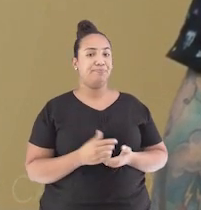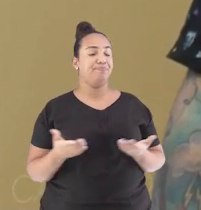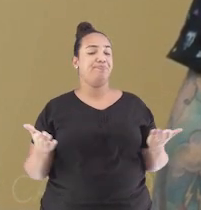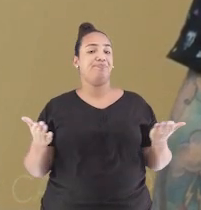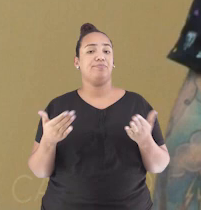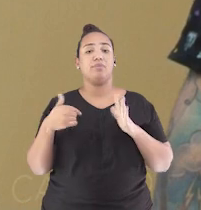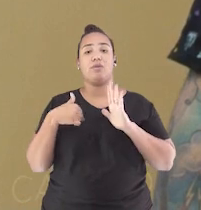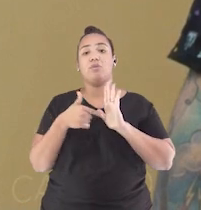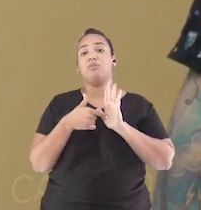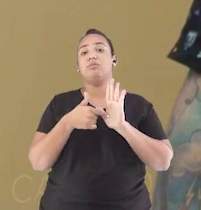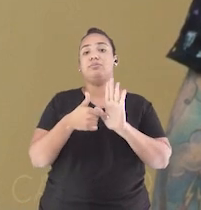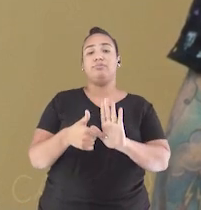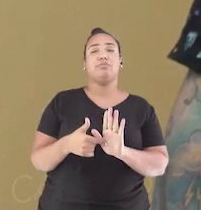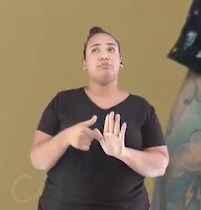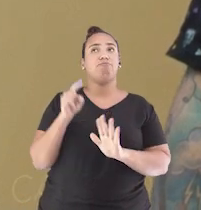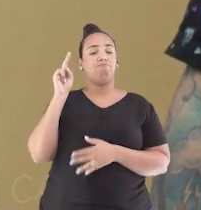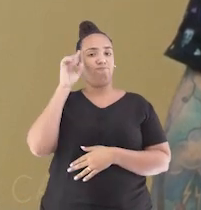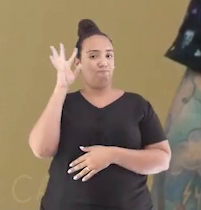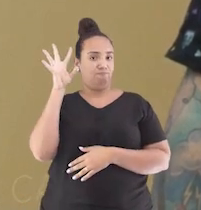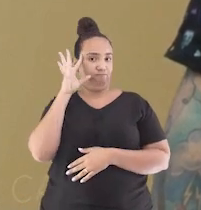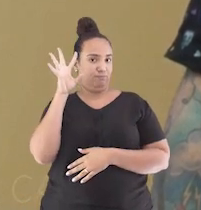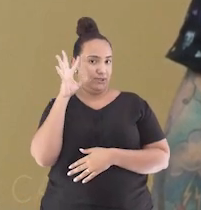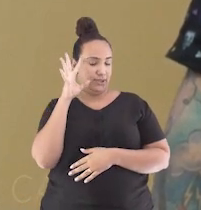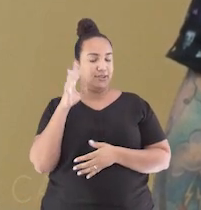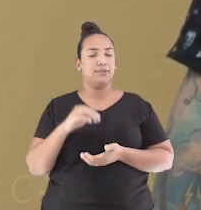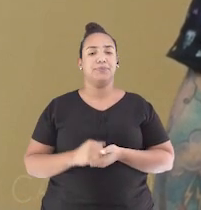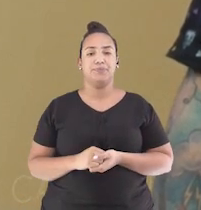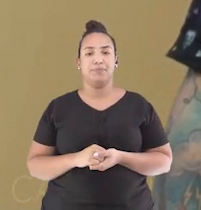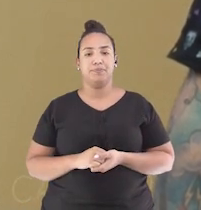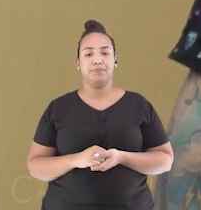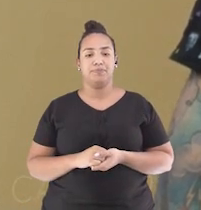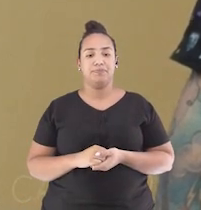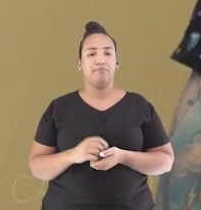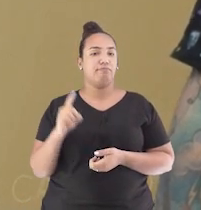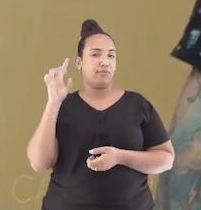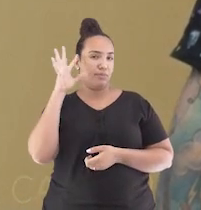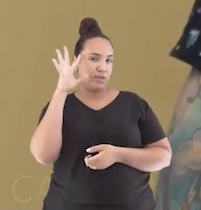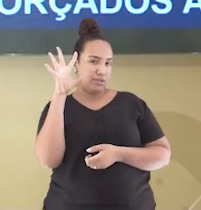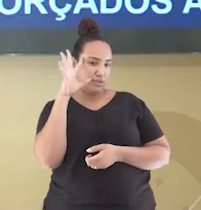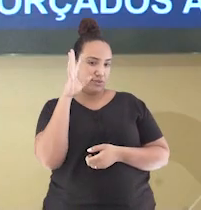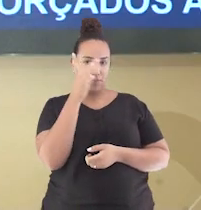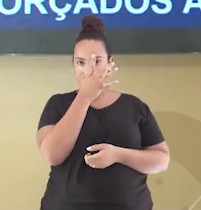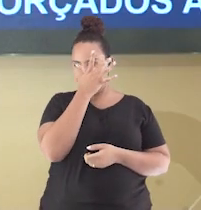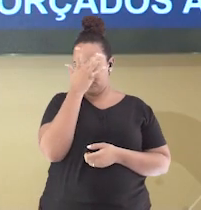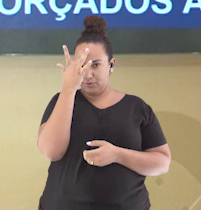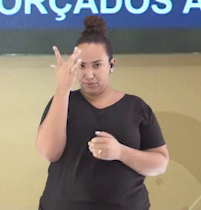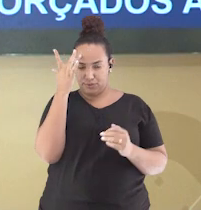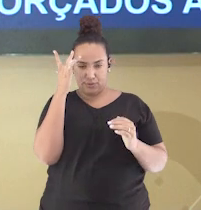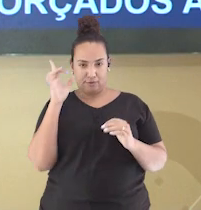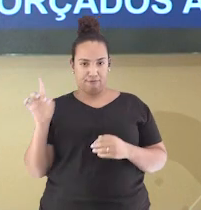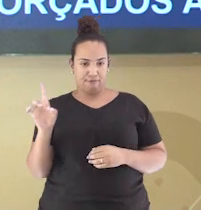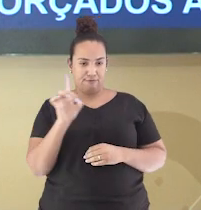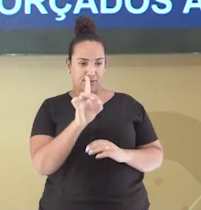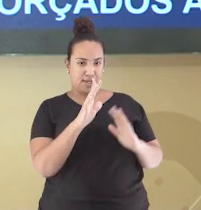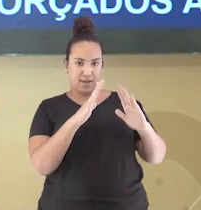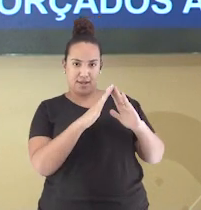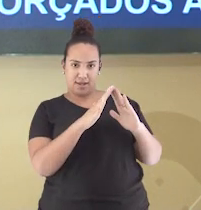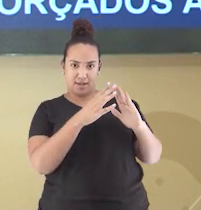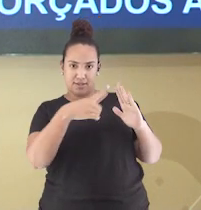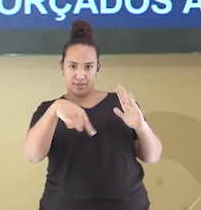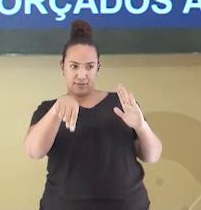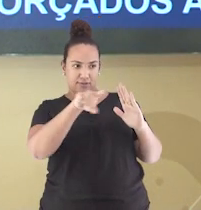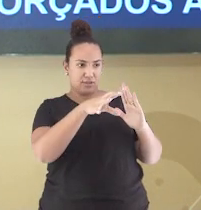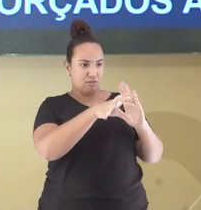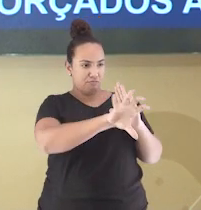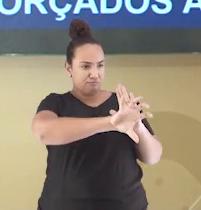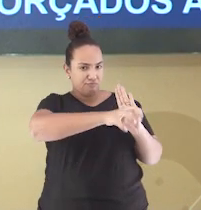trazer conteúdos bacanas para vocês. Formalidades cumpridas, vamos para o nosso programa. Eu vou colocar uma situação hipotética